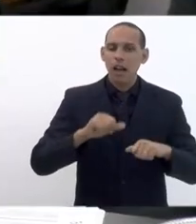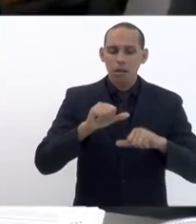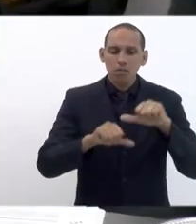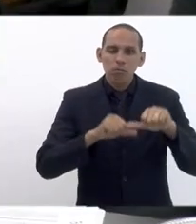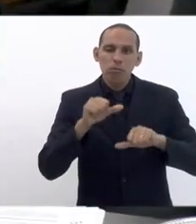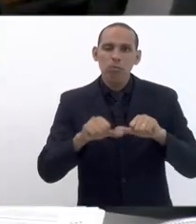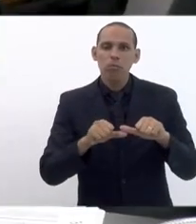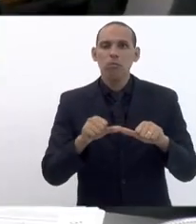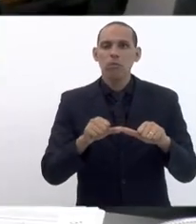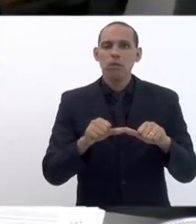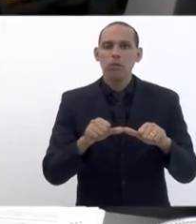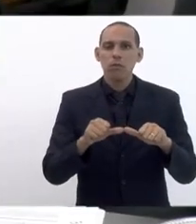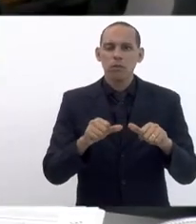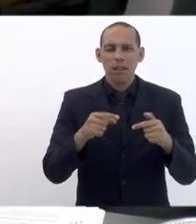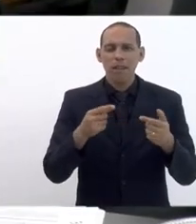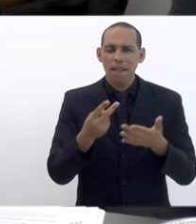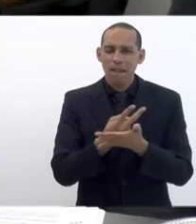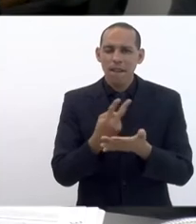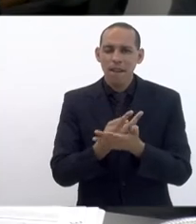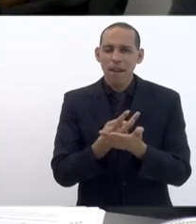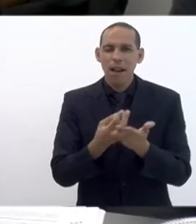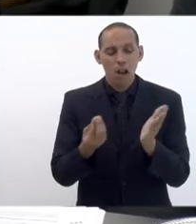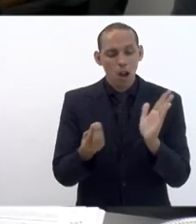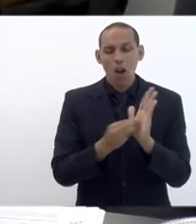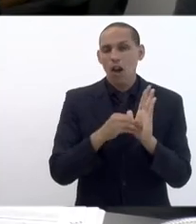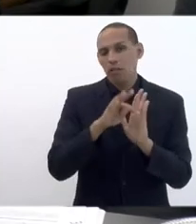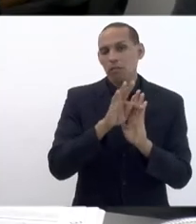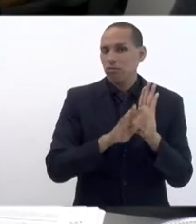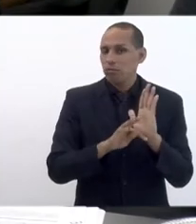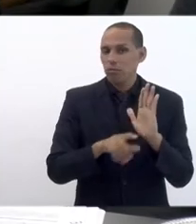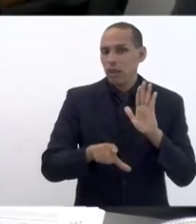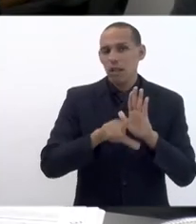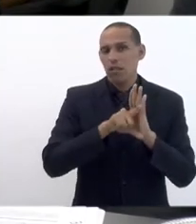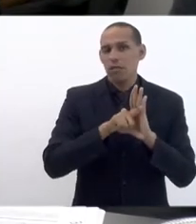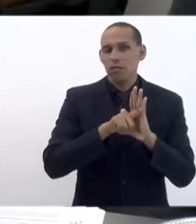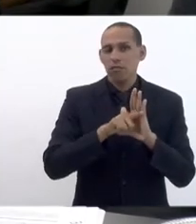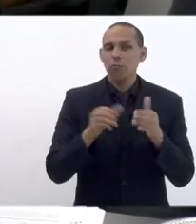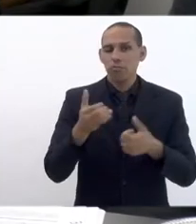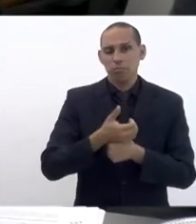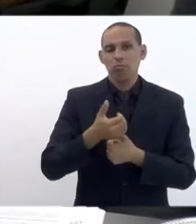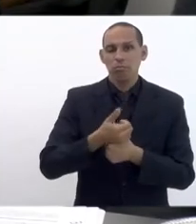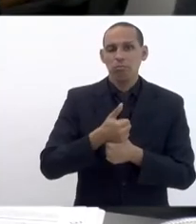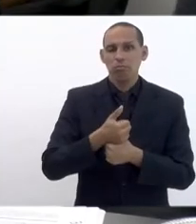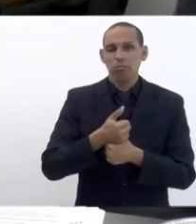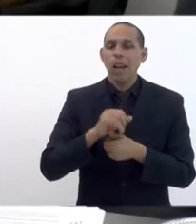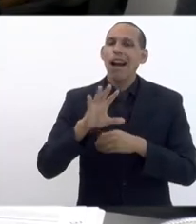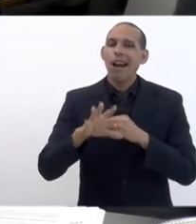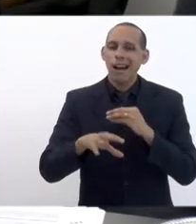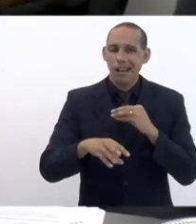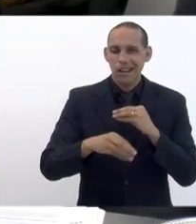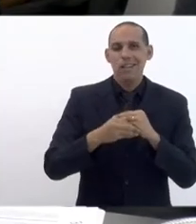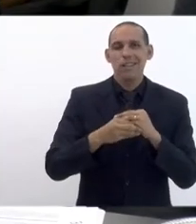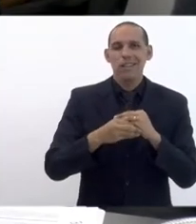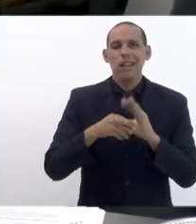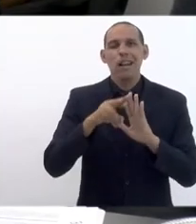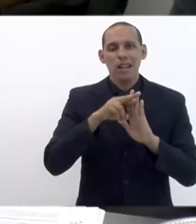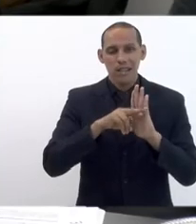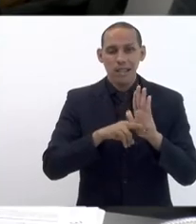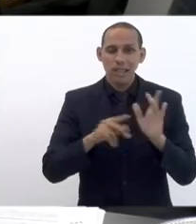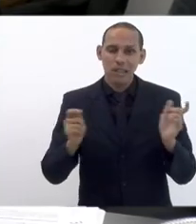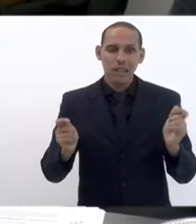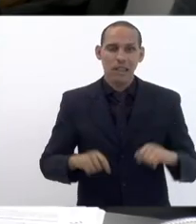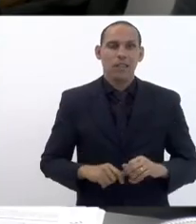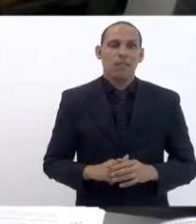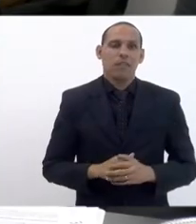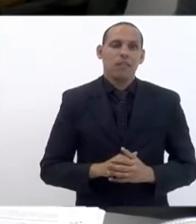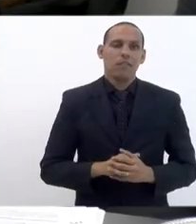essa inadequação no texto da sua própria lei. Faz substitutivo e acrescenta a possibilidade de regulamentação